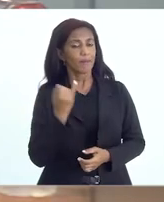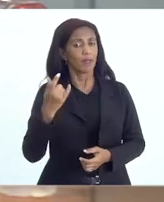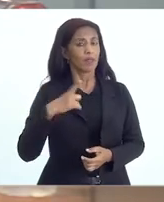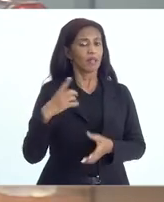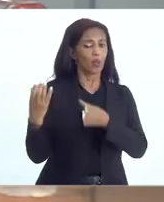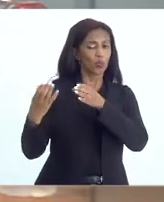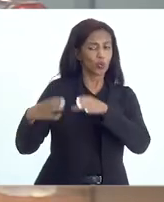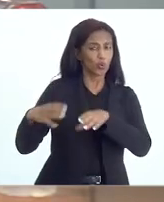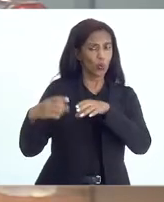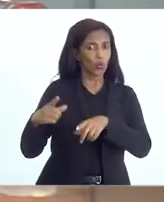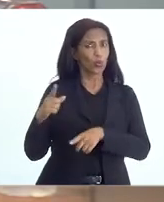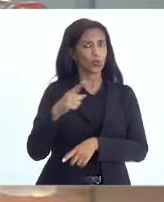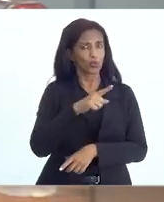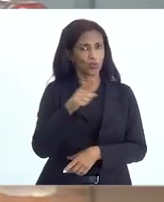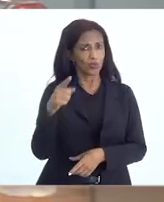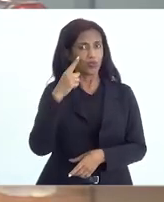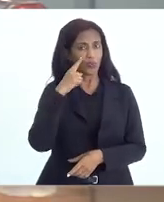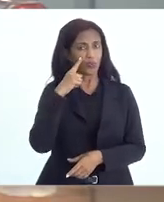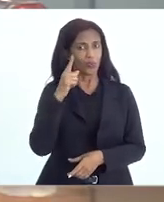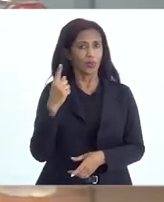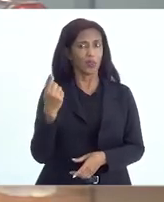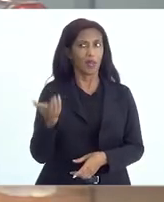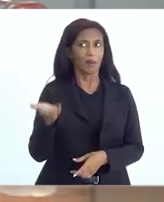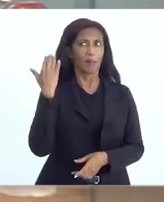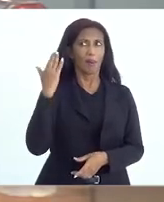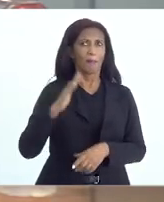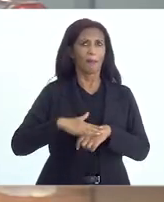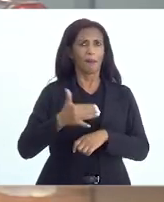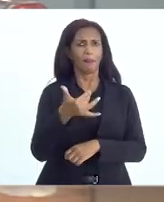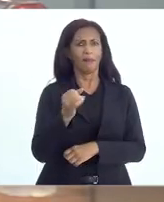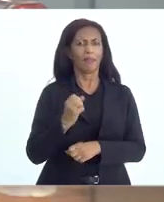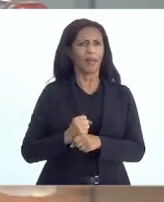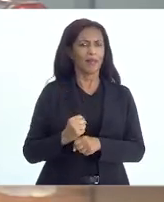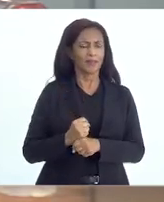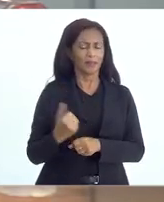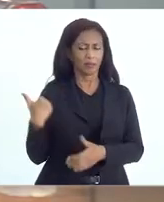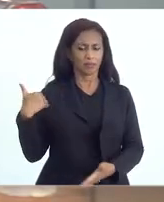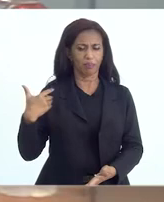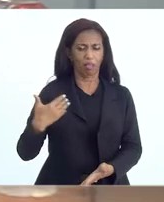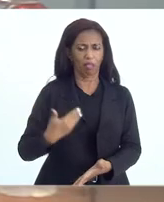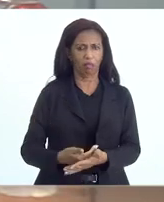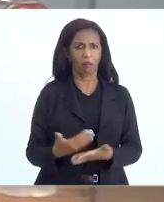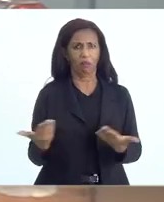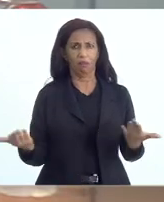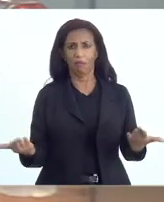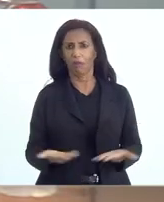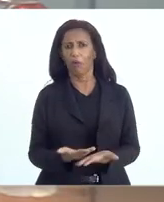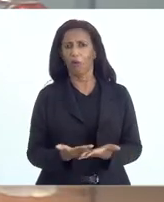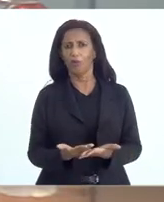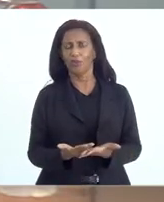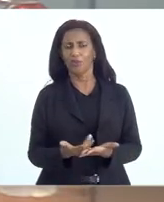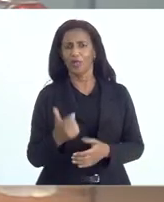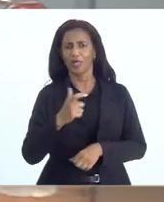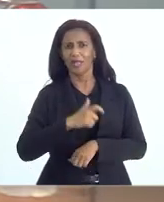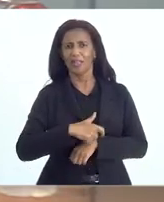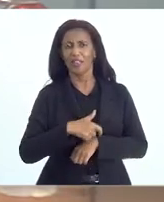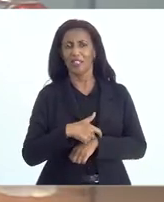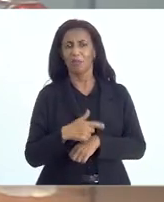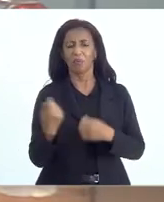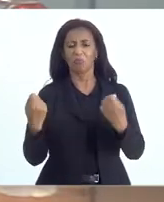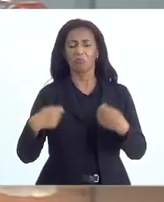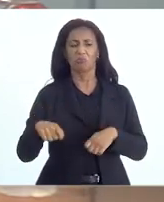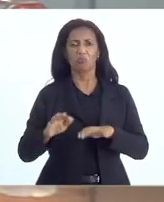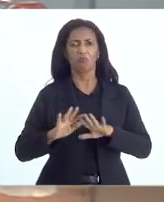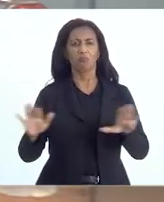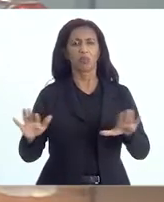alguns concurso que a gente preparou o que o concurso é aberto a mais de 10 anos e hoje aquela determinada carreira não